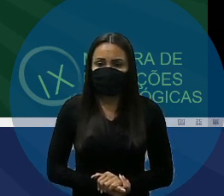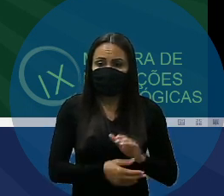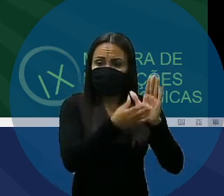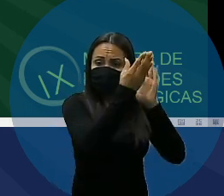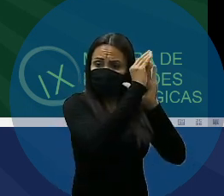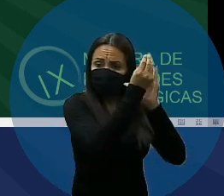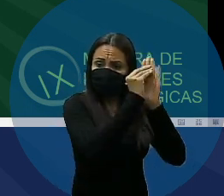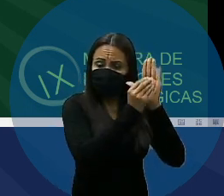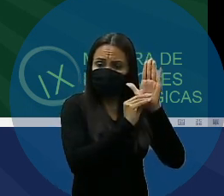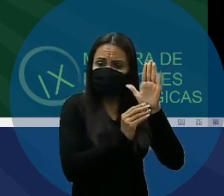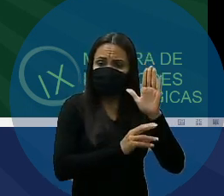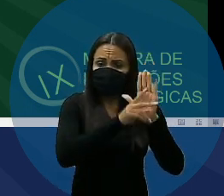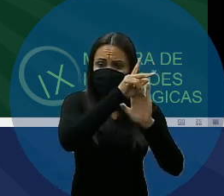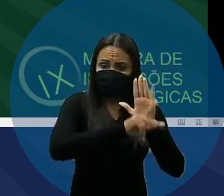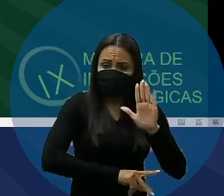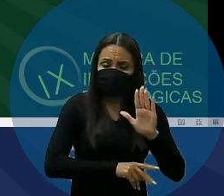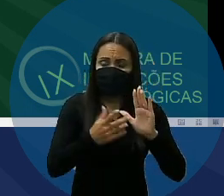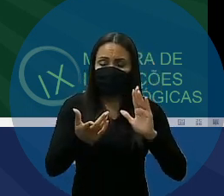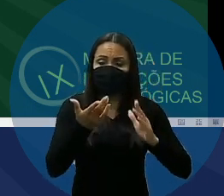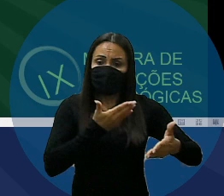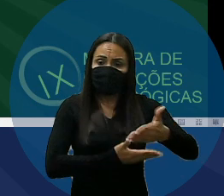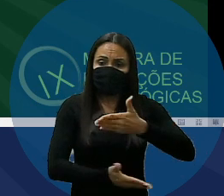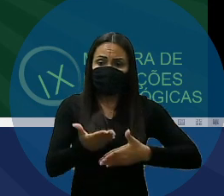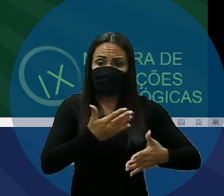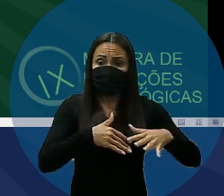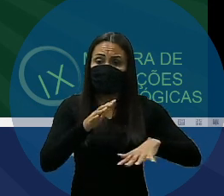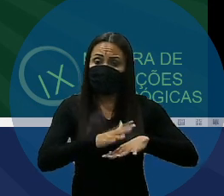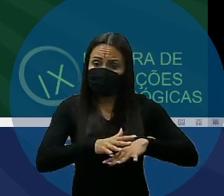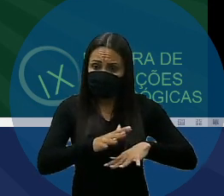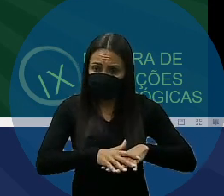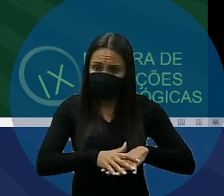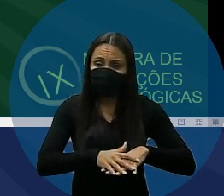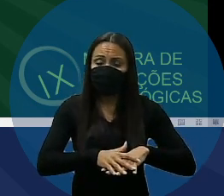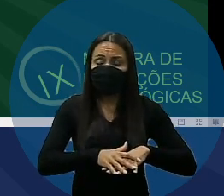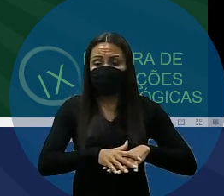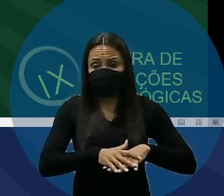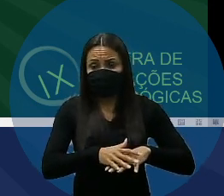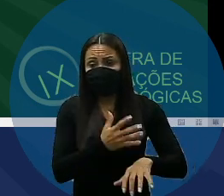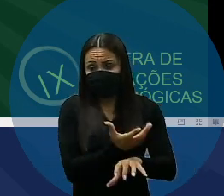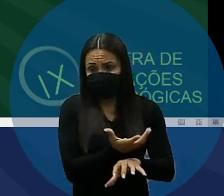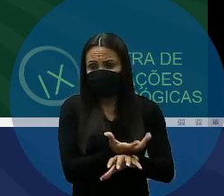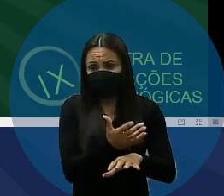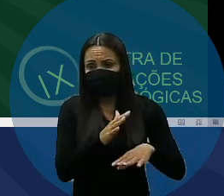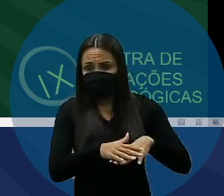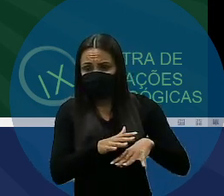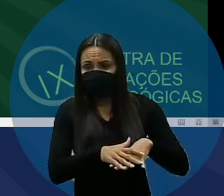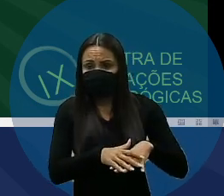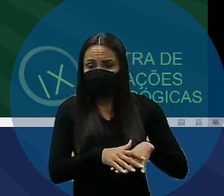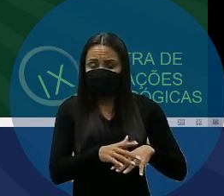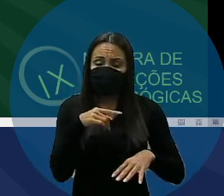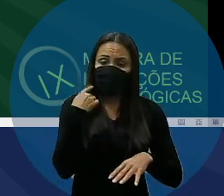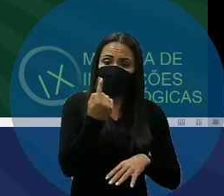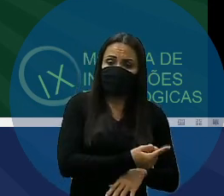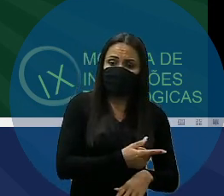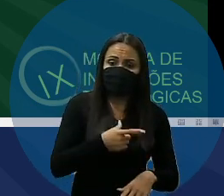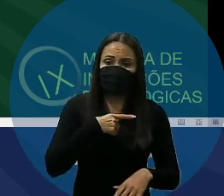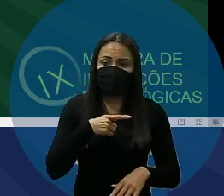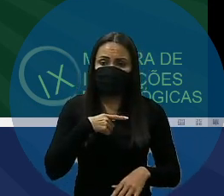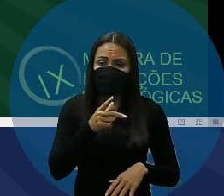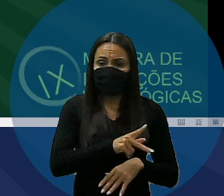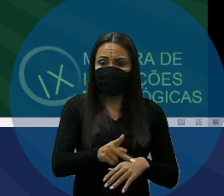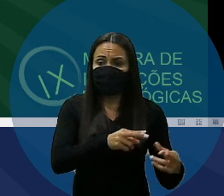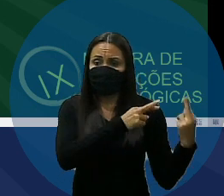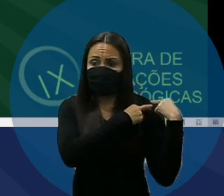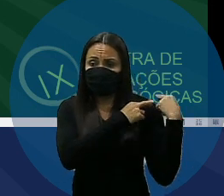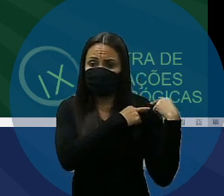Então, a área do conhecimento envolvida foi matemática, né, exclusivamente, e a gente tem como professores responsáveis